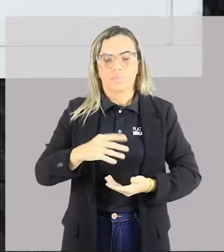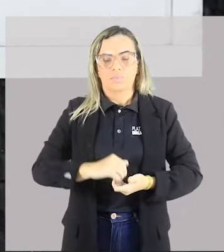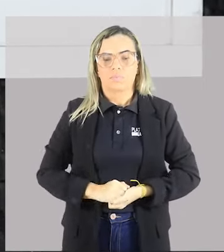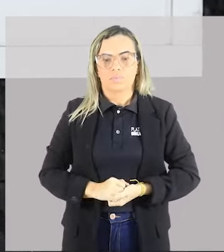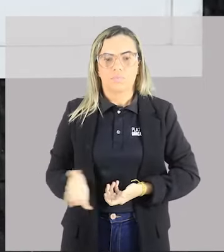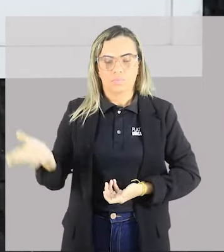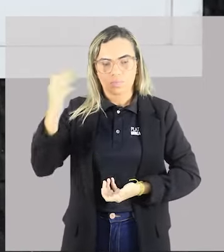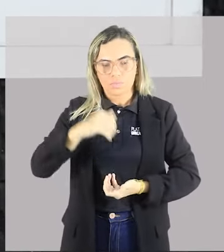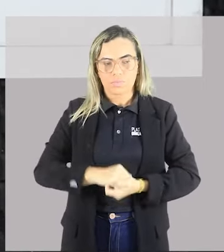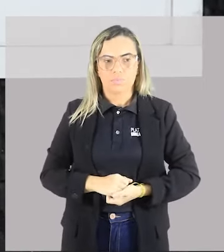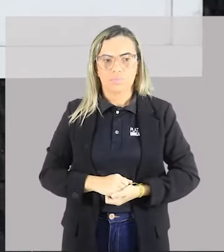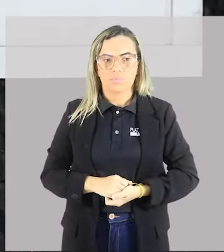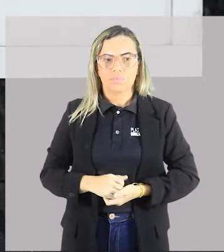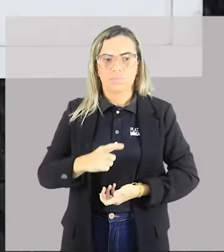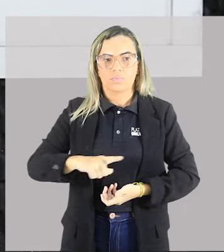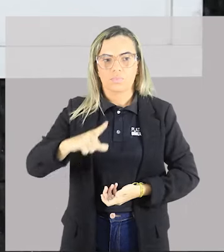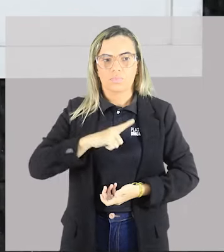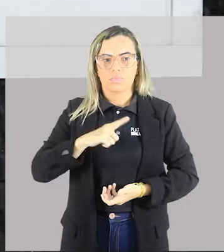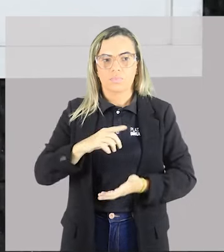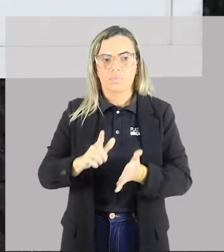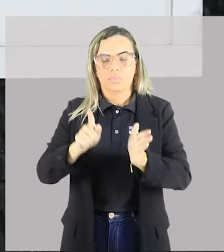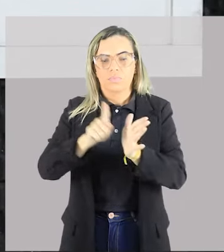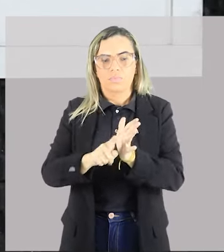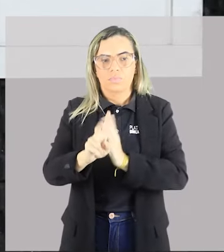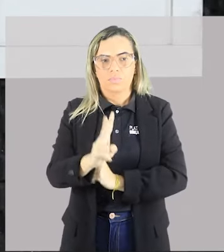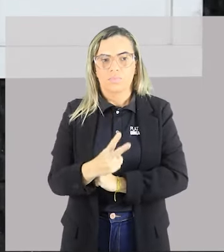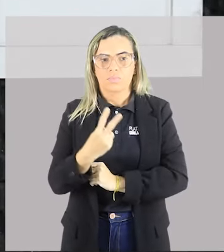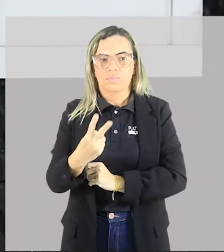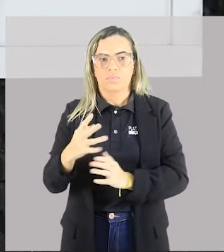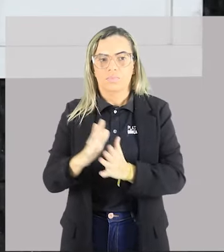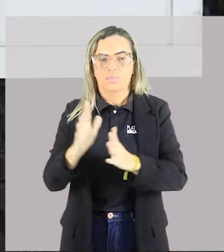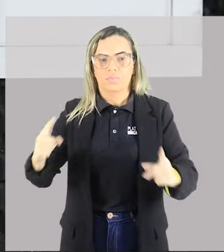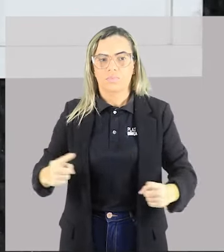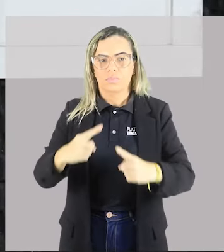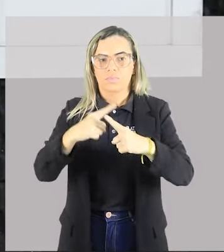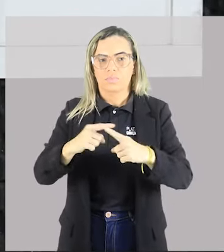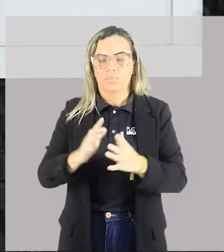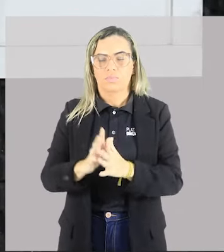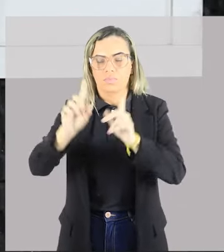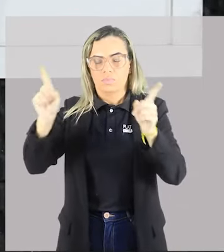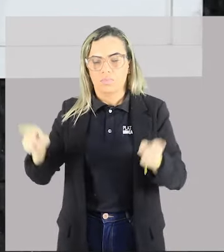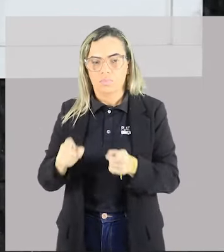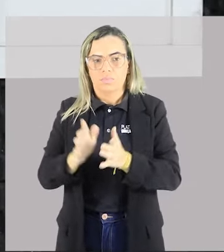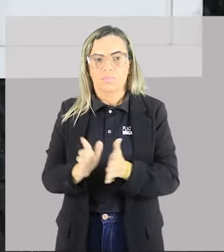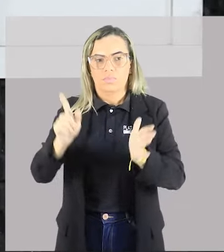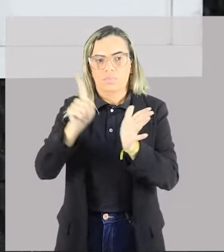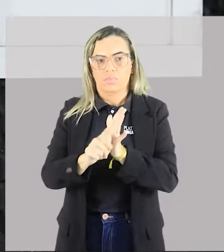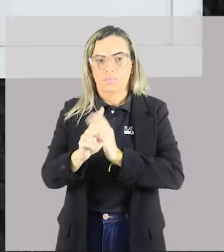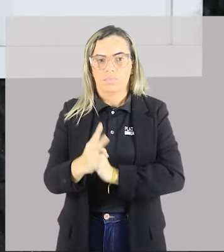aí vamos lá você vai ter -2 mpli por -2